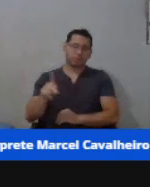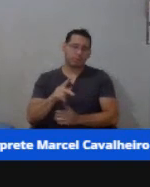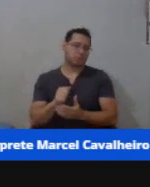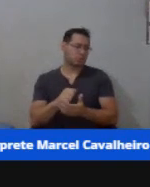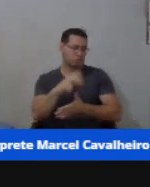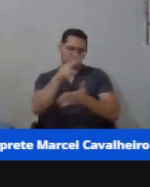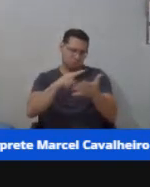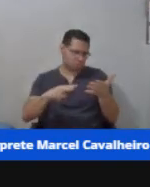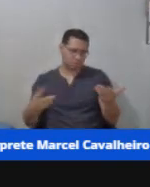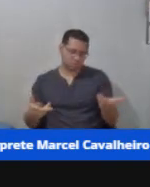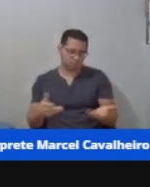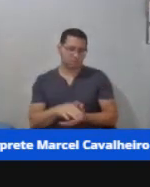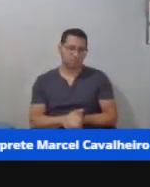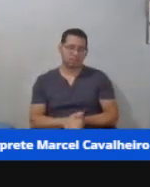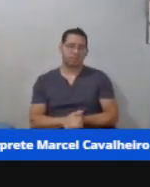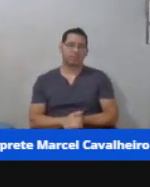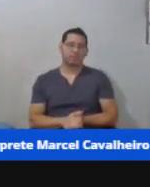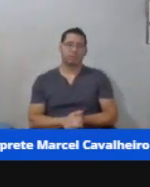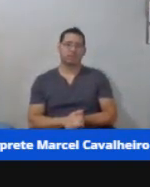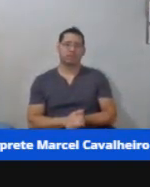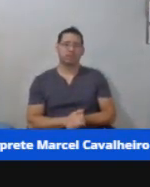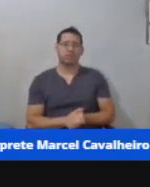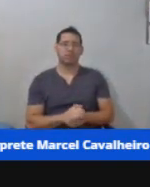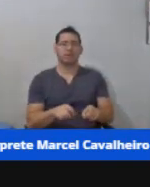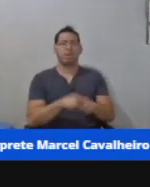críticos. Entretanto,